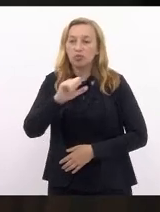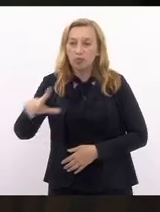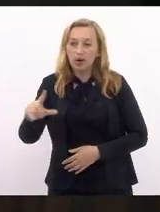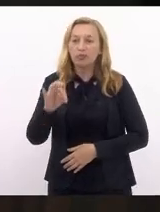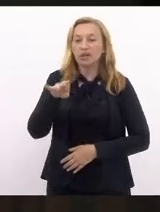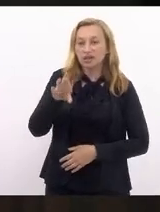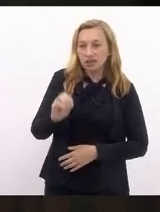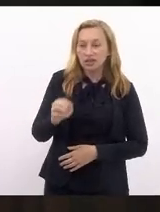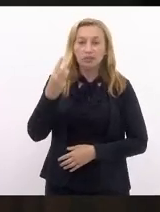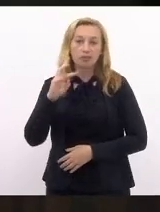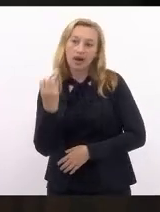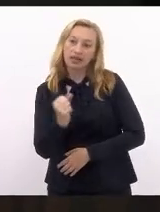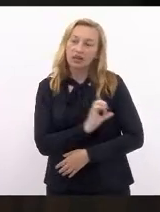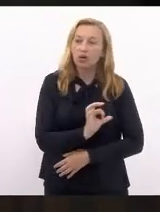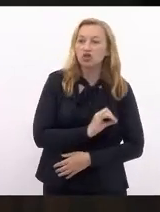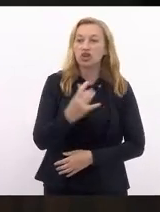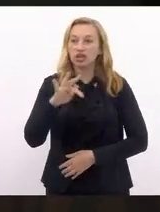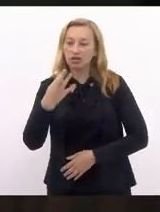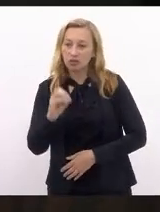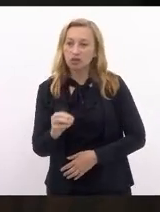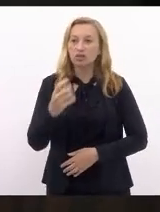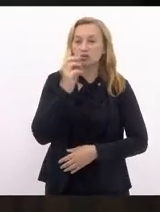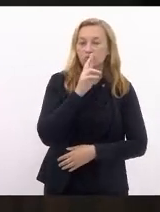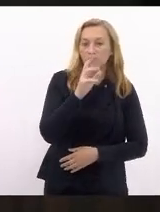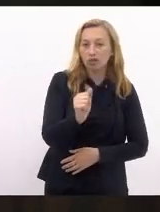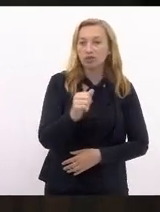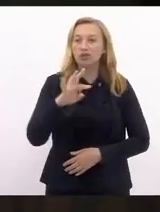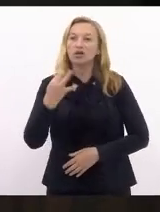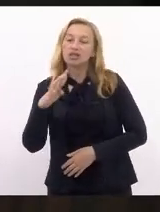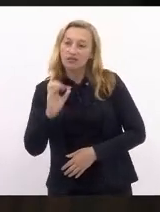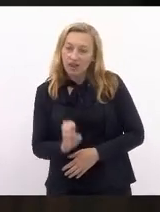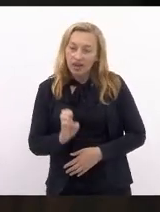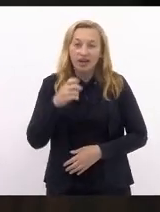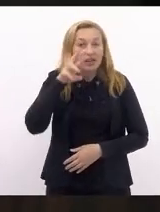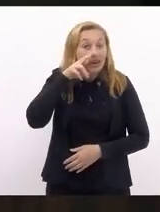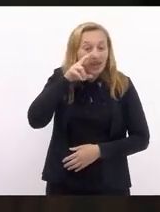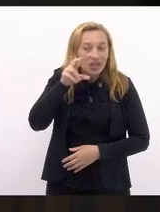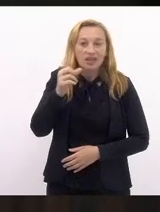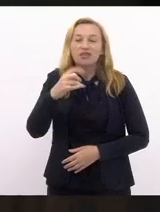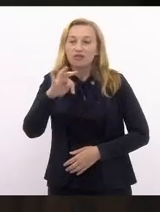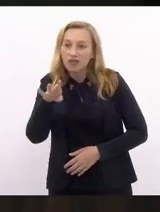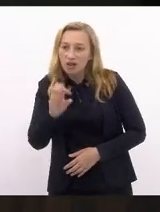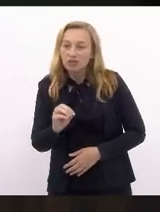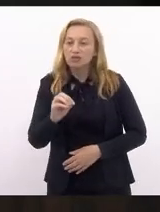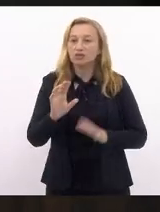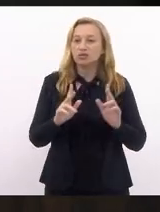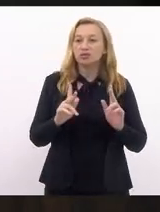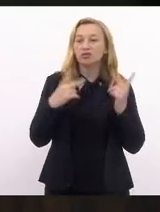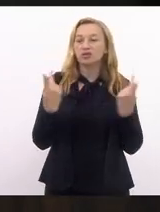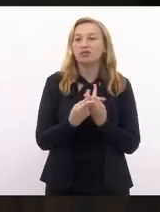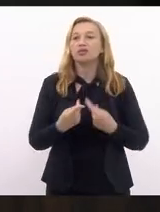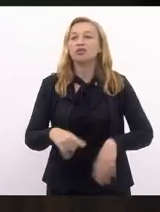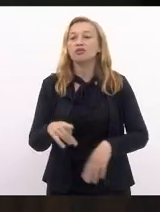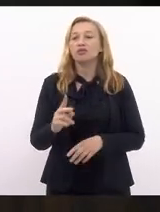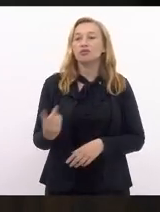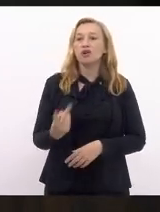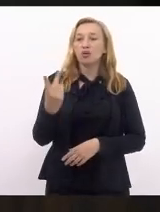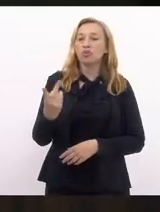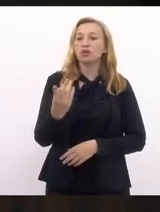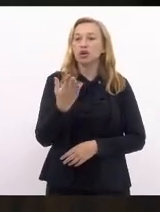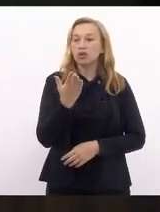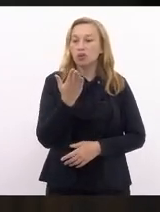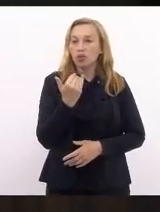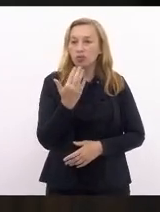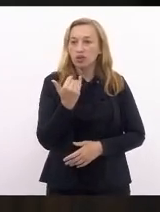Marcelo Dino Martha Rocha Renato Zaca Rodrigo Amorim rosenverg Reis Wando família que autoriza o poder executivo a estabelecer valor da alimentação e